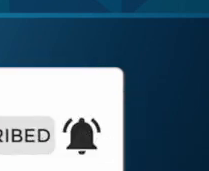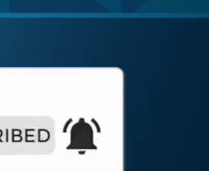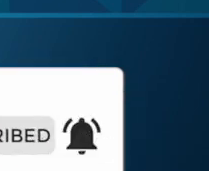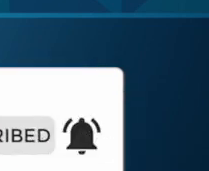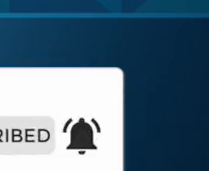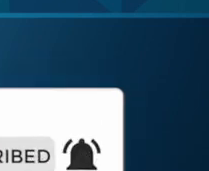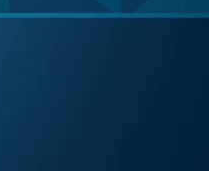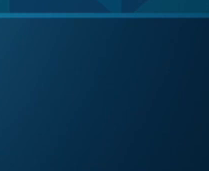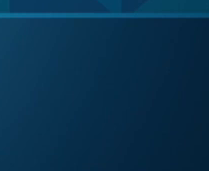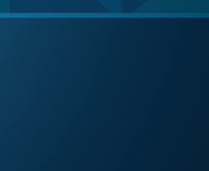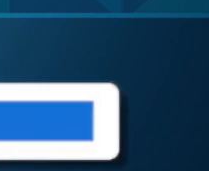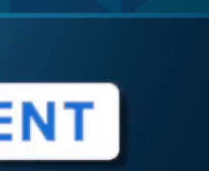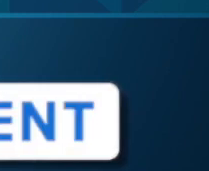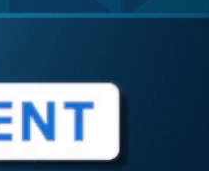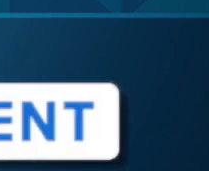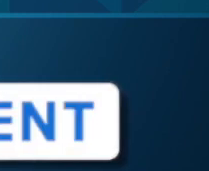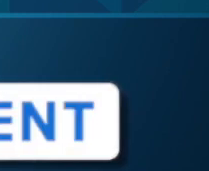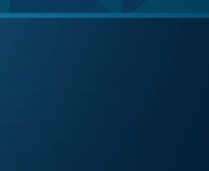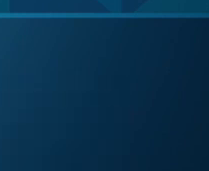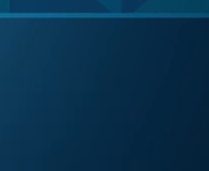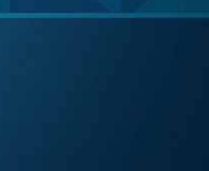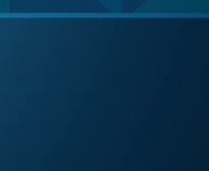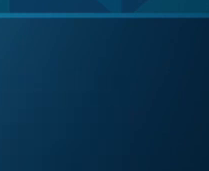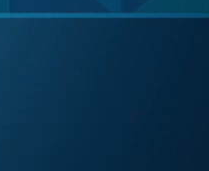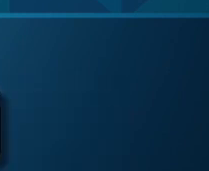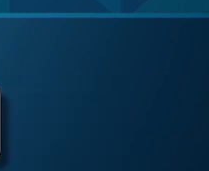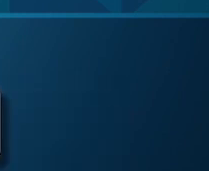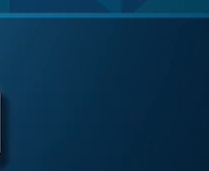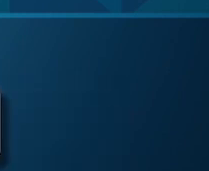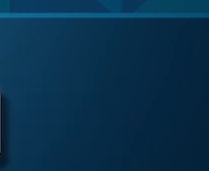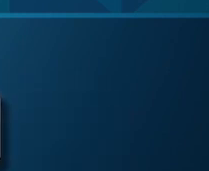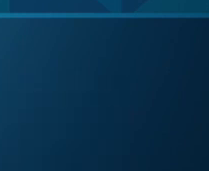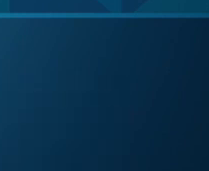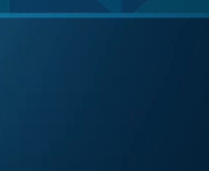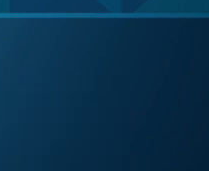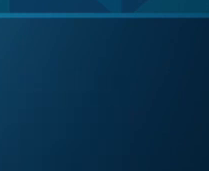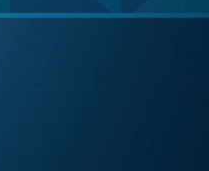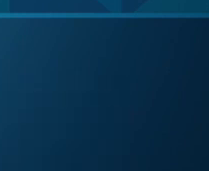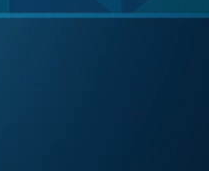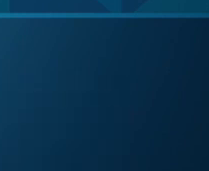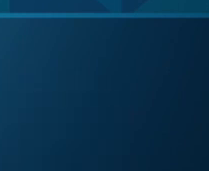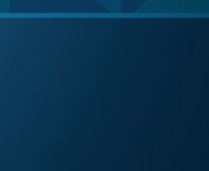butaun notifikasaun. Fo komentario no fahitutan ba media sosial siraseluk.